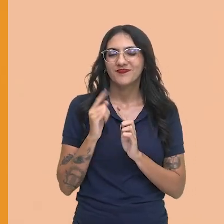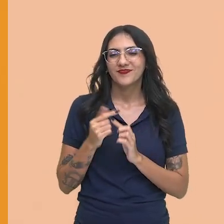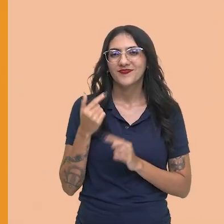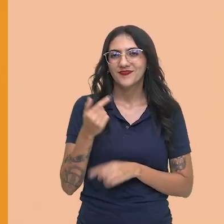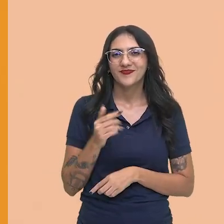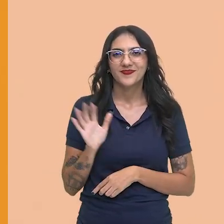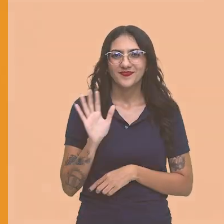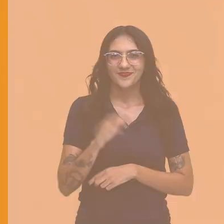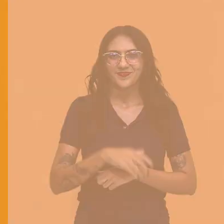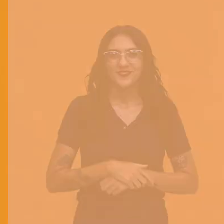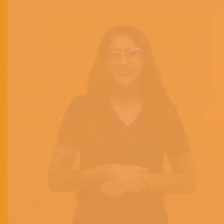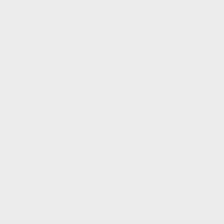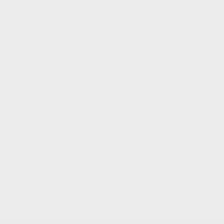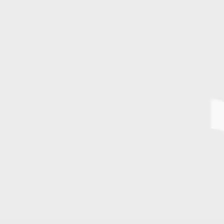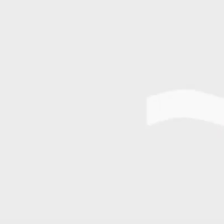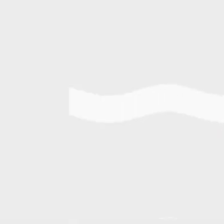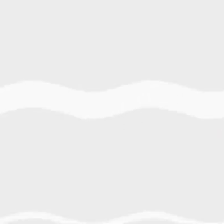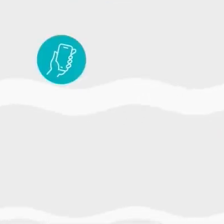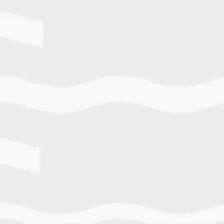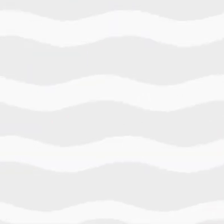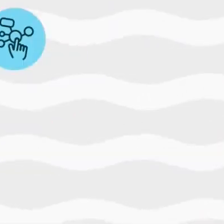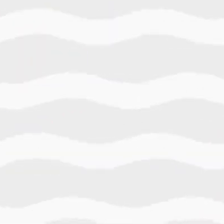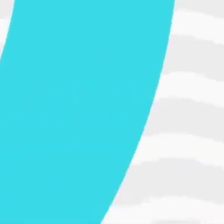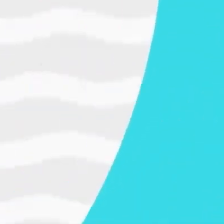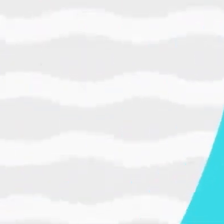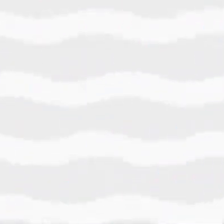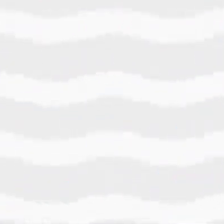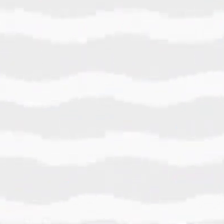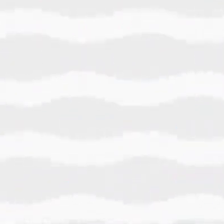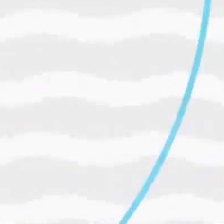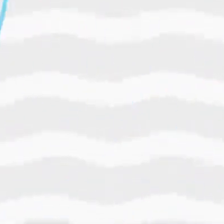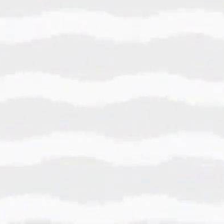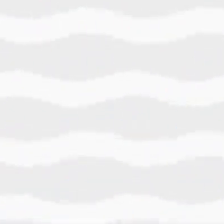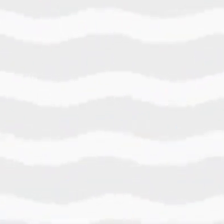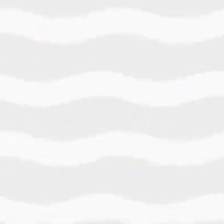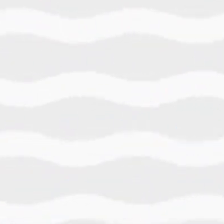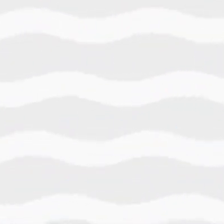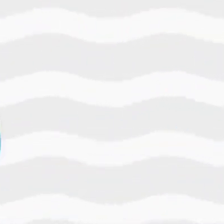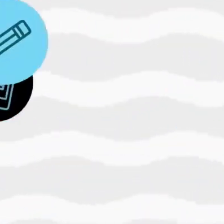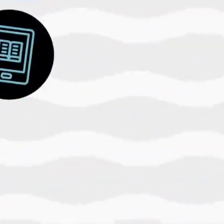Até a próxima aula. Tchau, tchau.